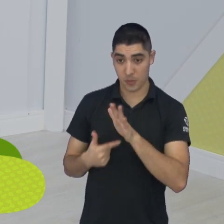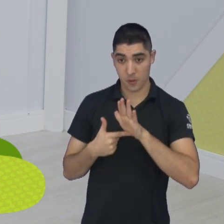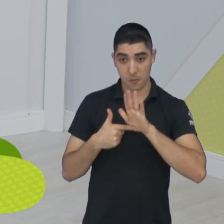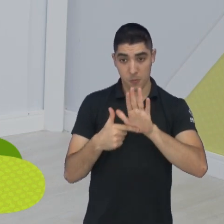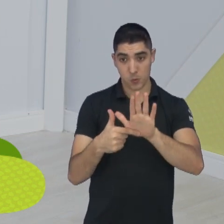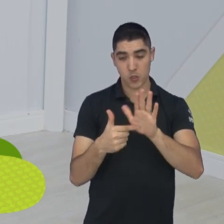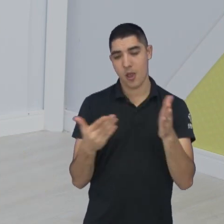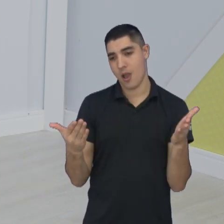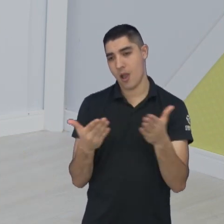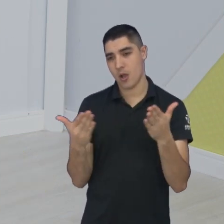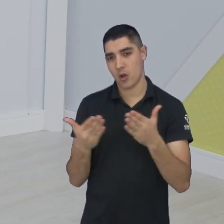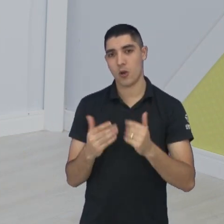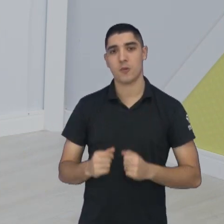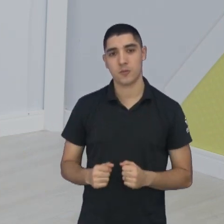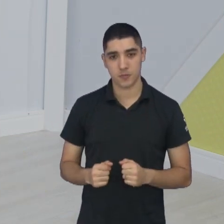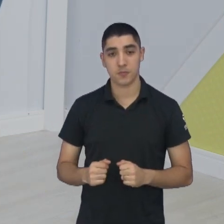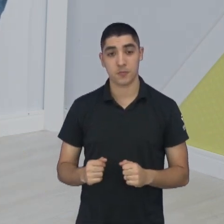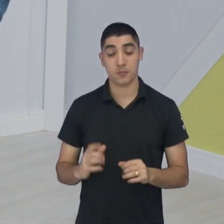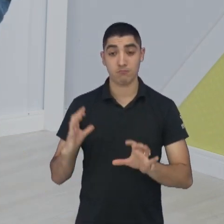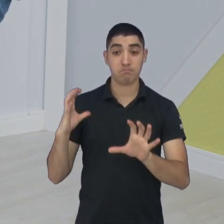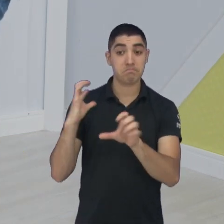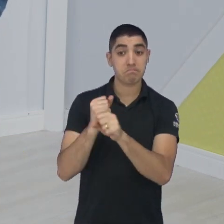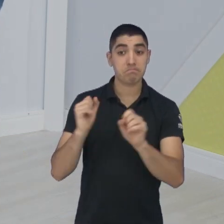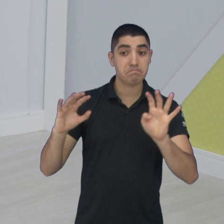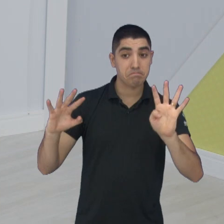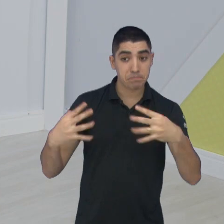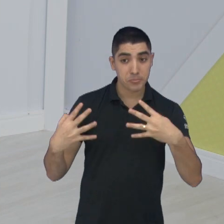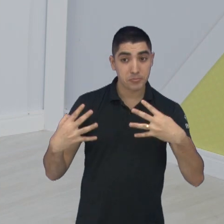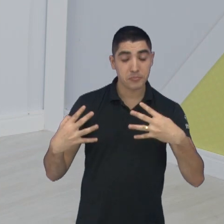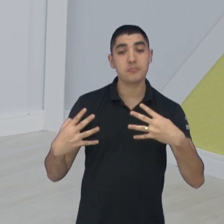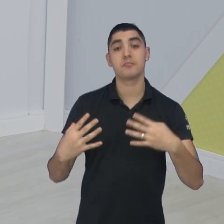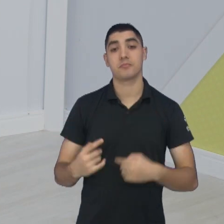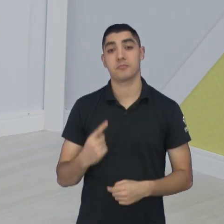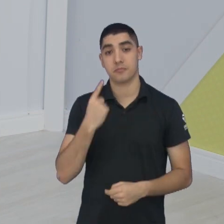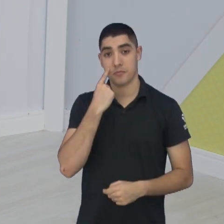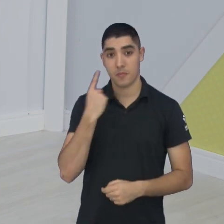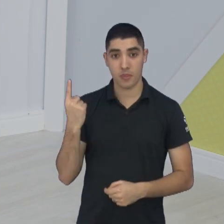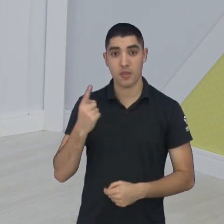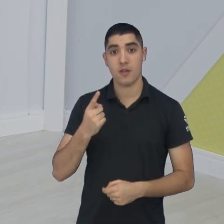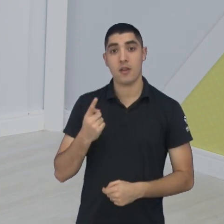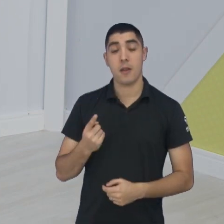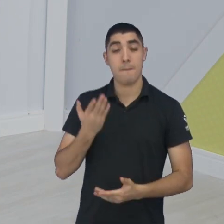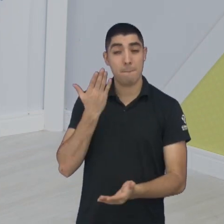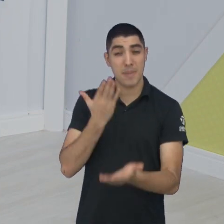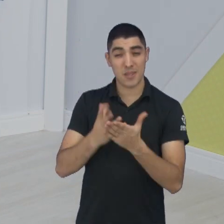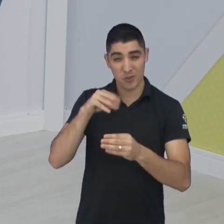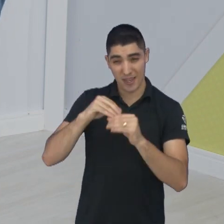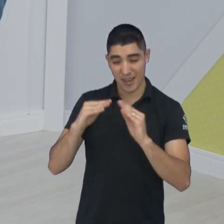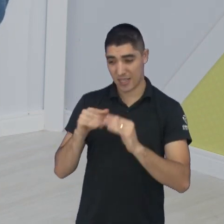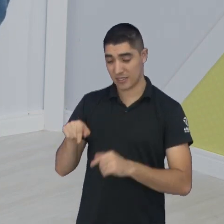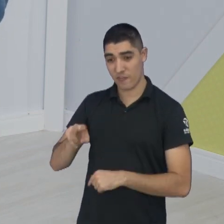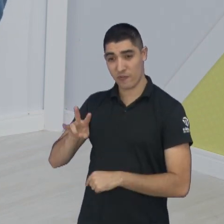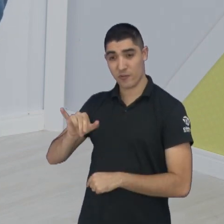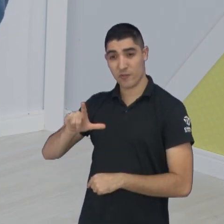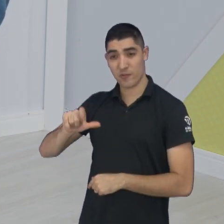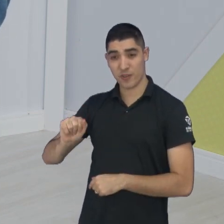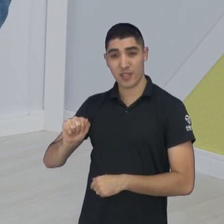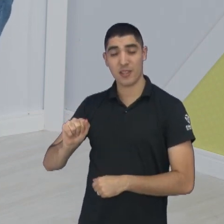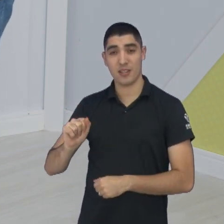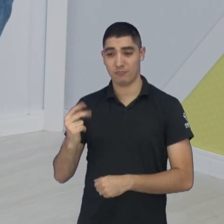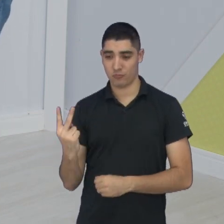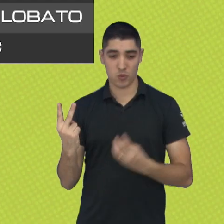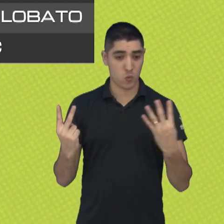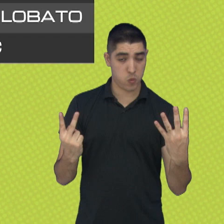Piteco, os jogos das quartas de final para a gente ver os resultados e os classificados. Vila Maria perdeu em casa para o Santa Cruz 4-2.